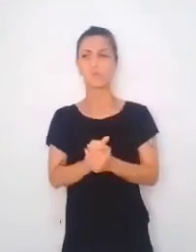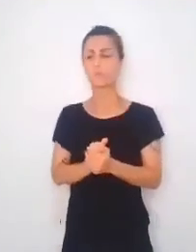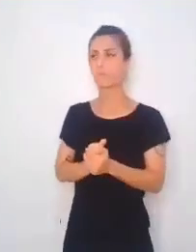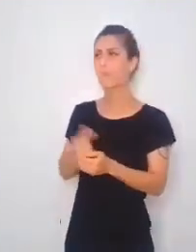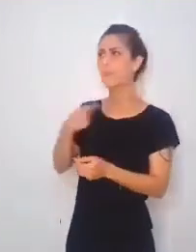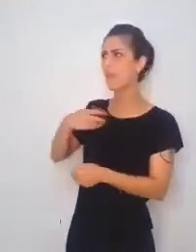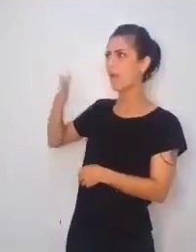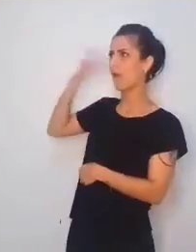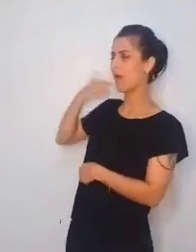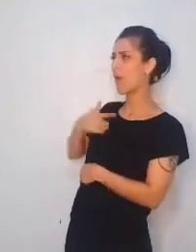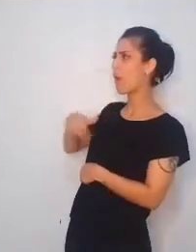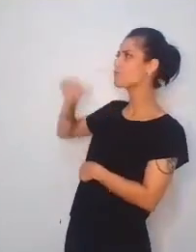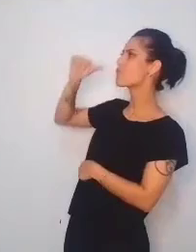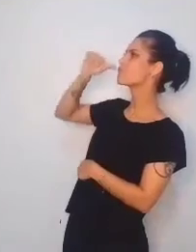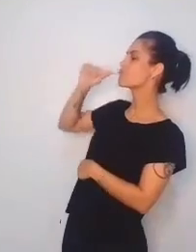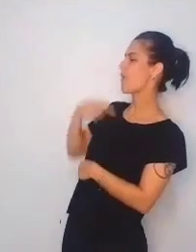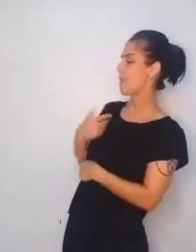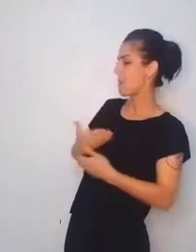é. Pule.